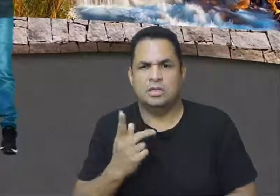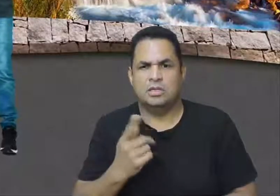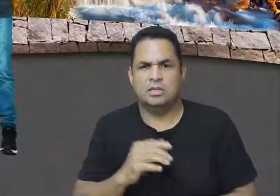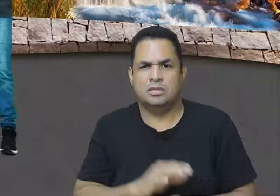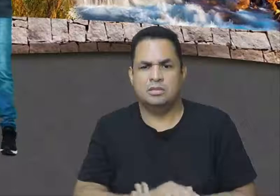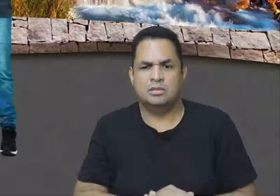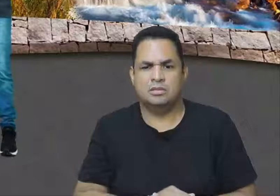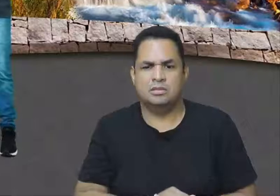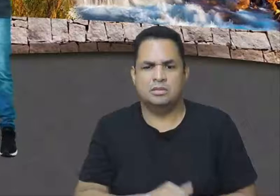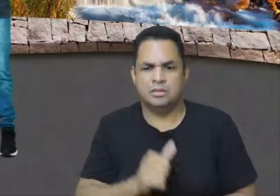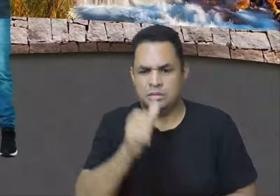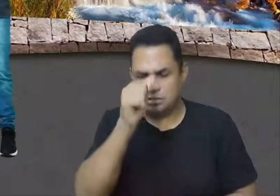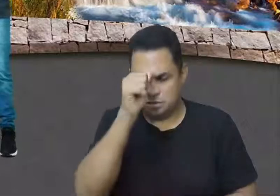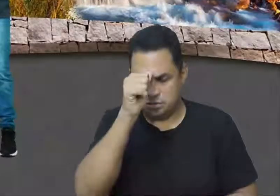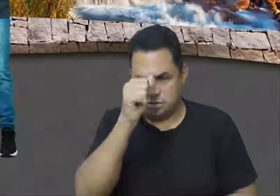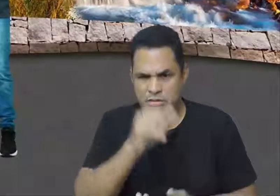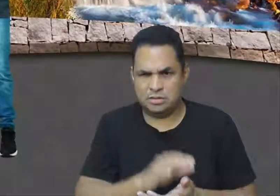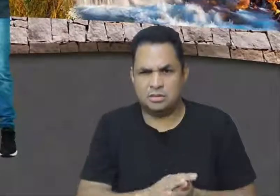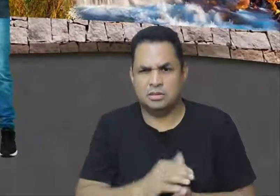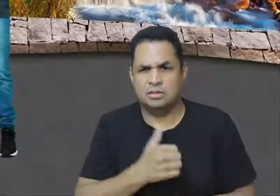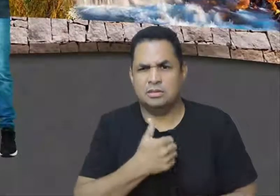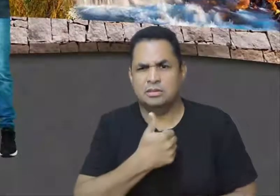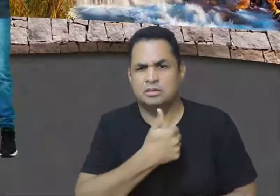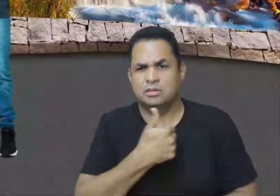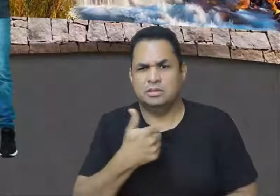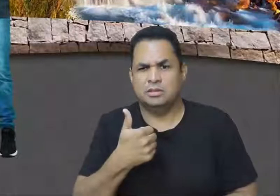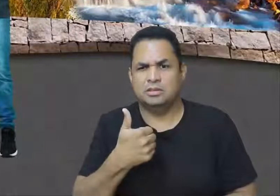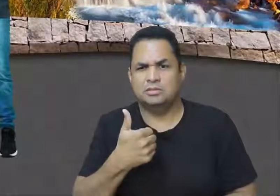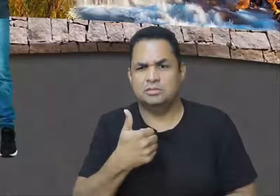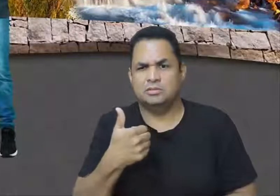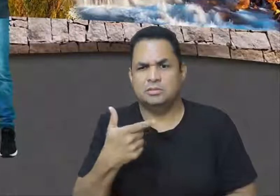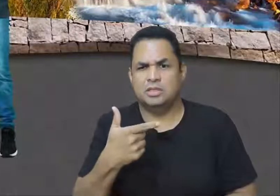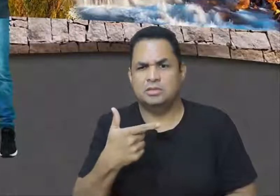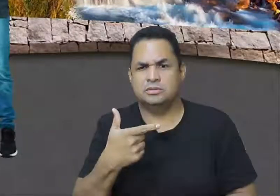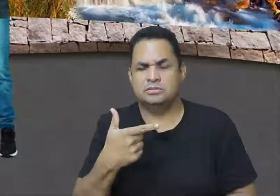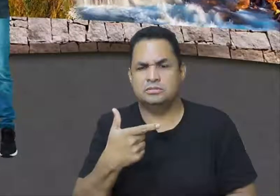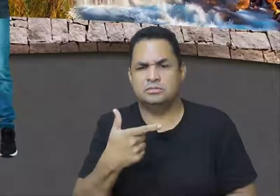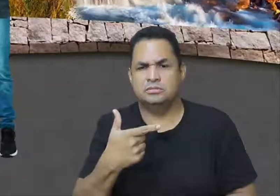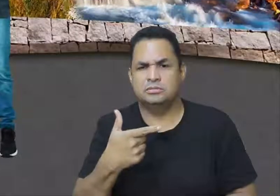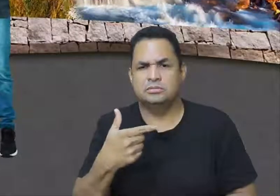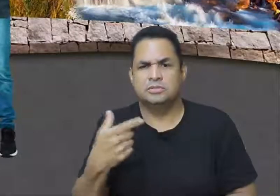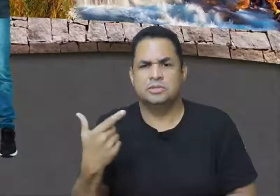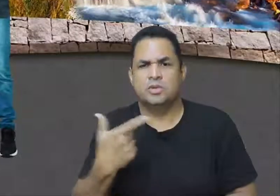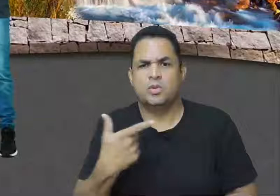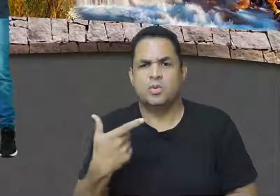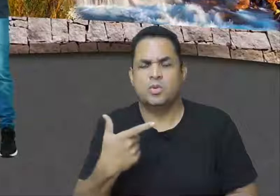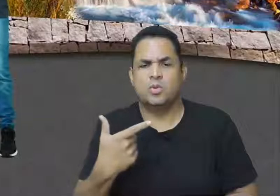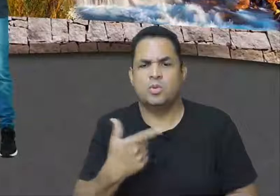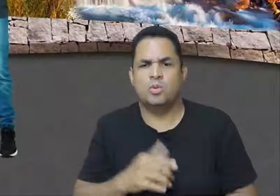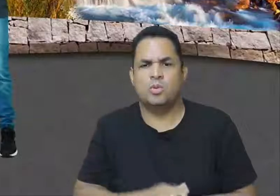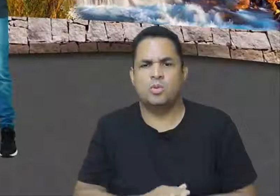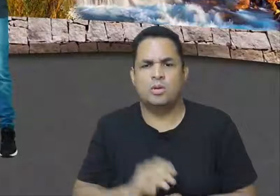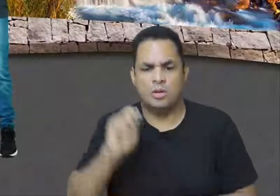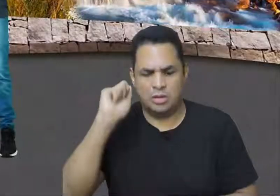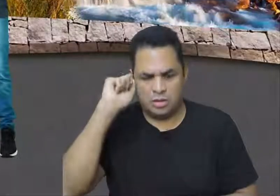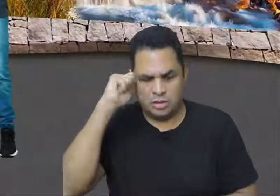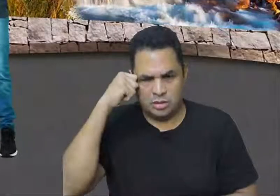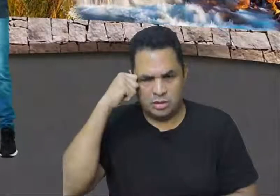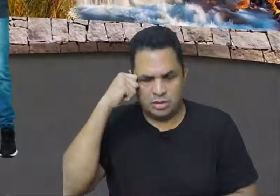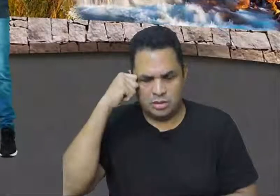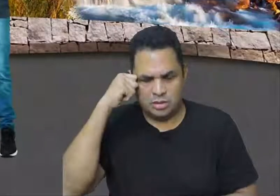o 110º. E a África do Sul vai para